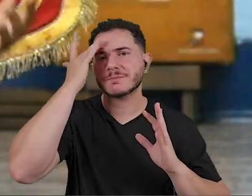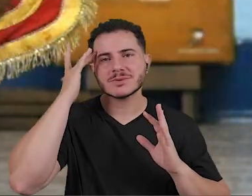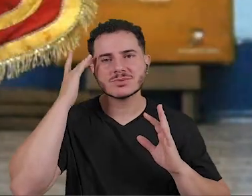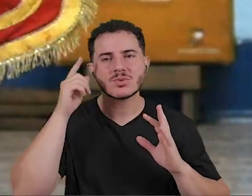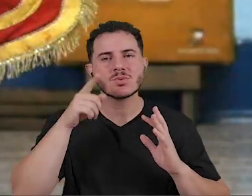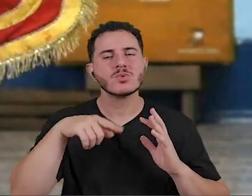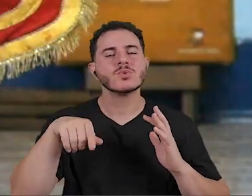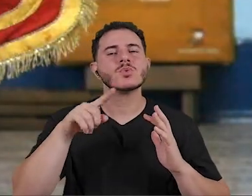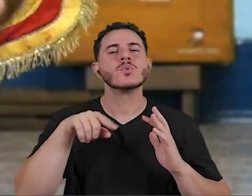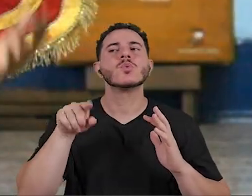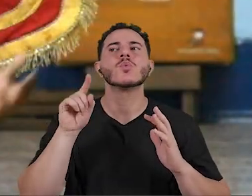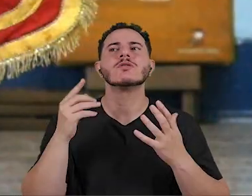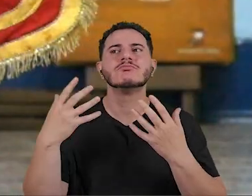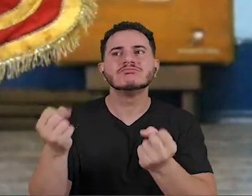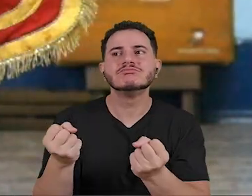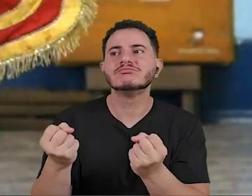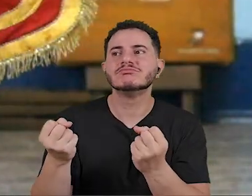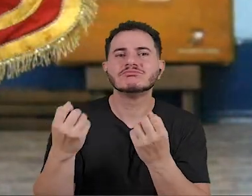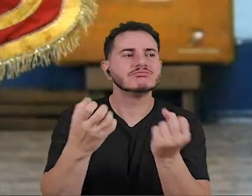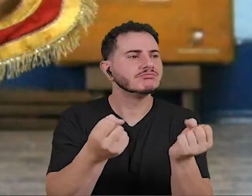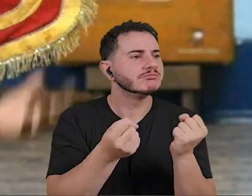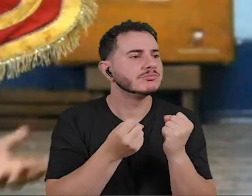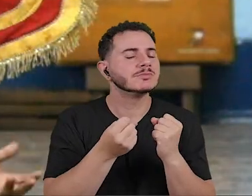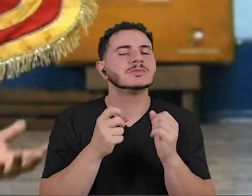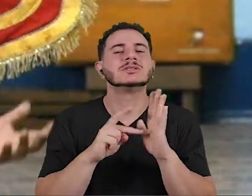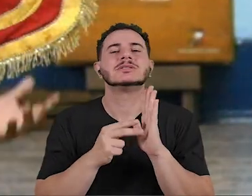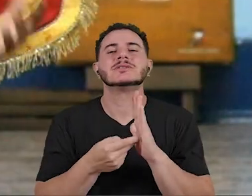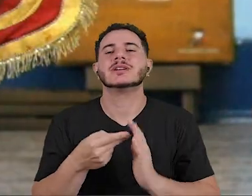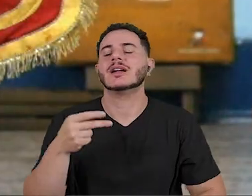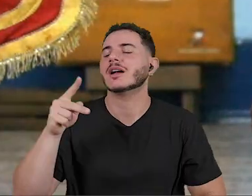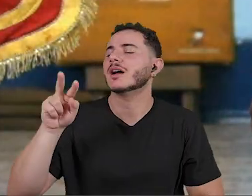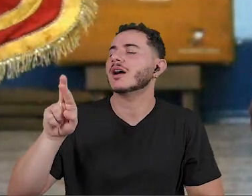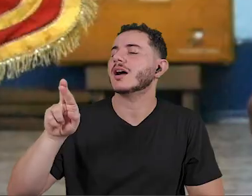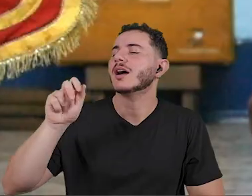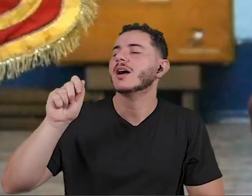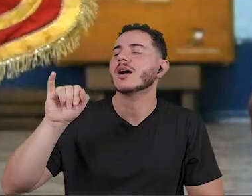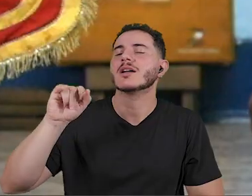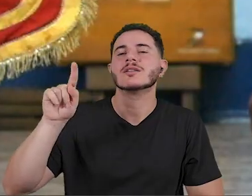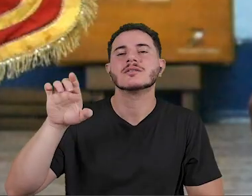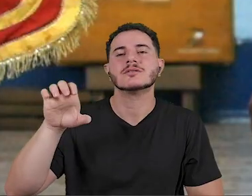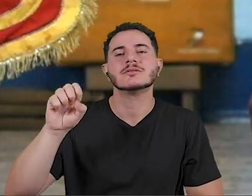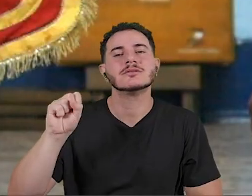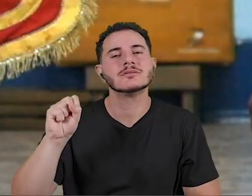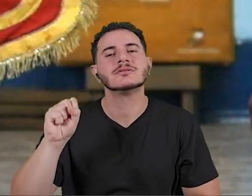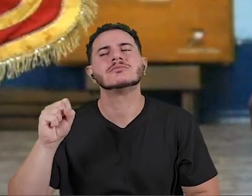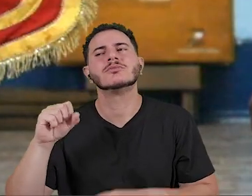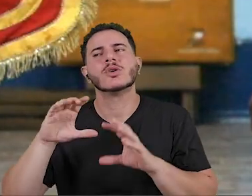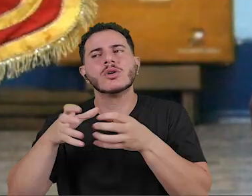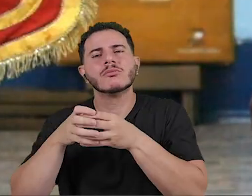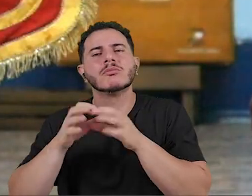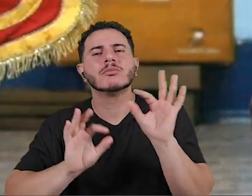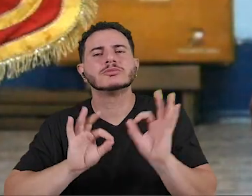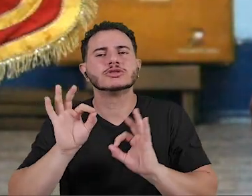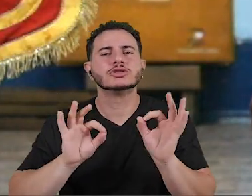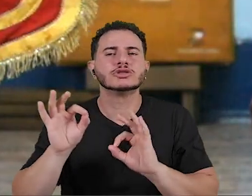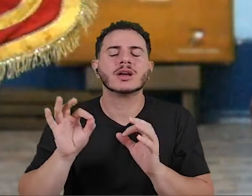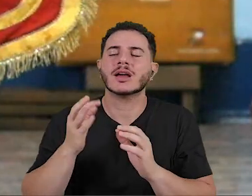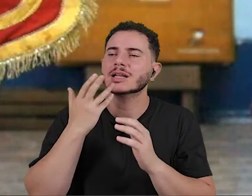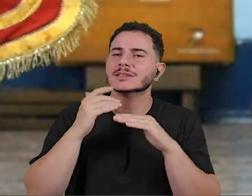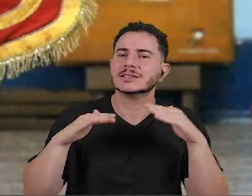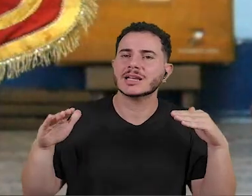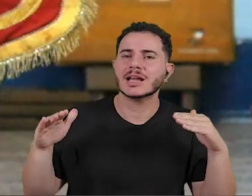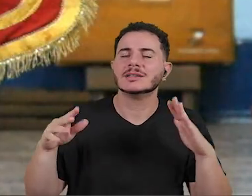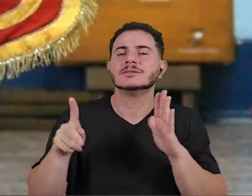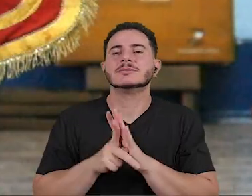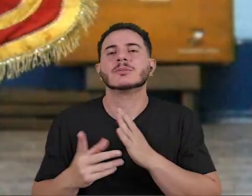Raízes um projeto, um grupo com crianças em uma Maracatu Nação. E aí as pessoas